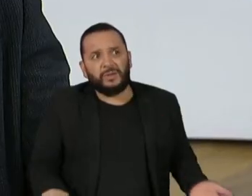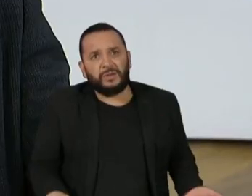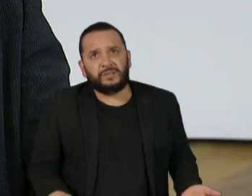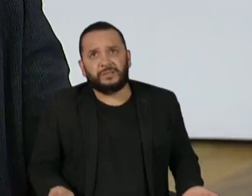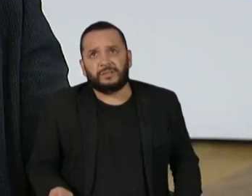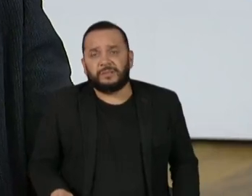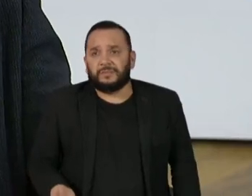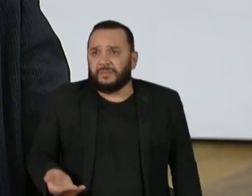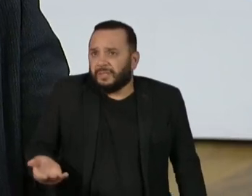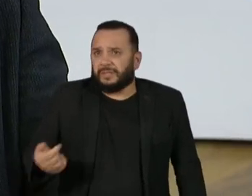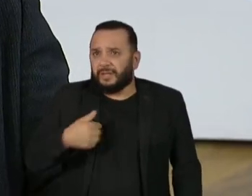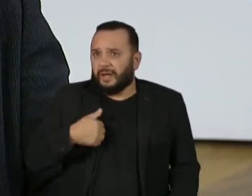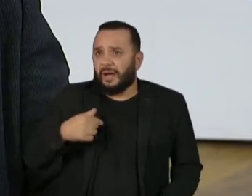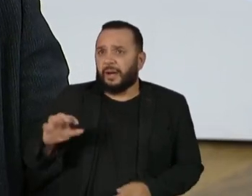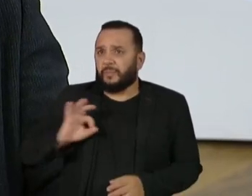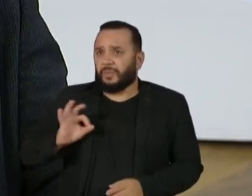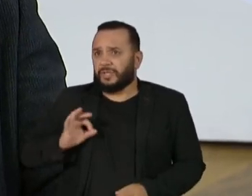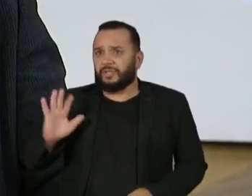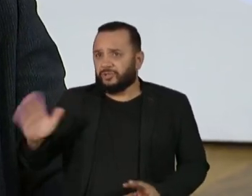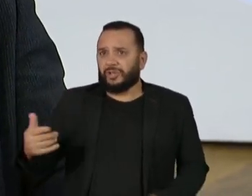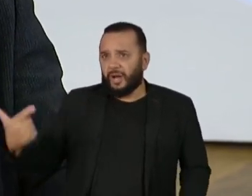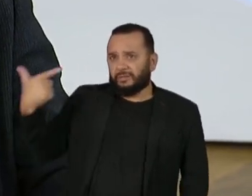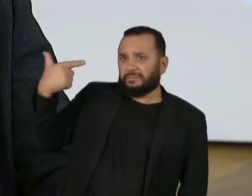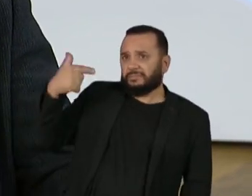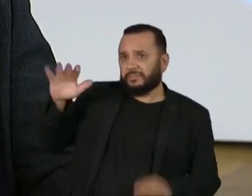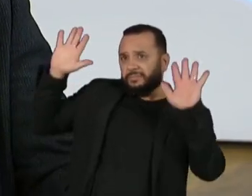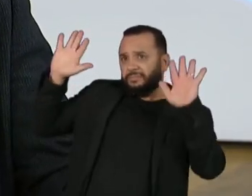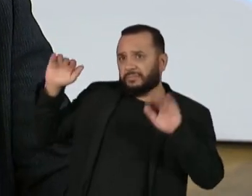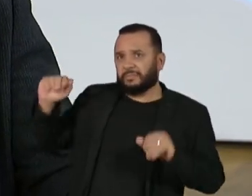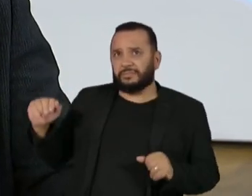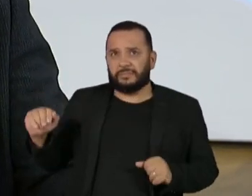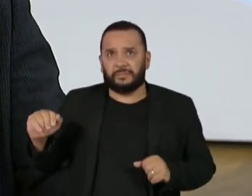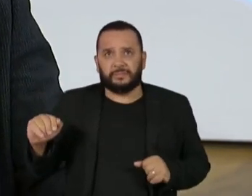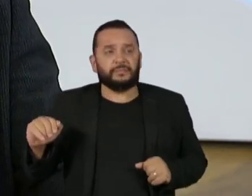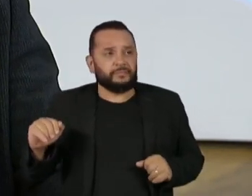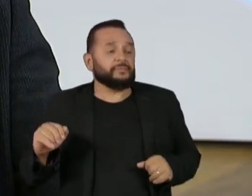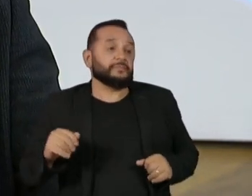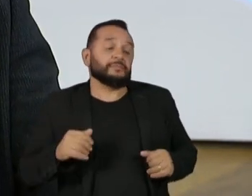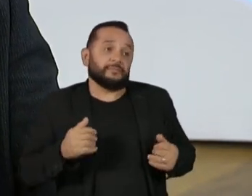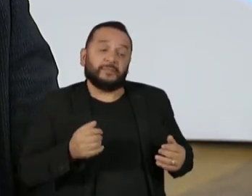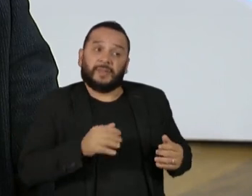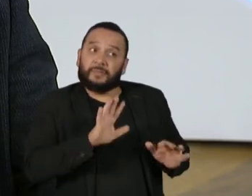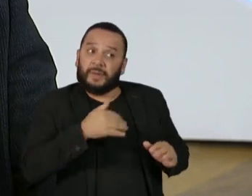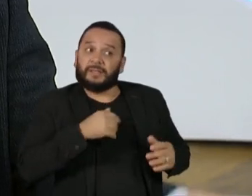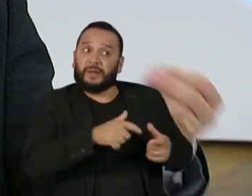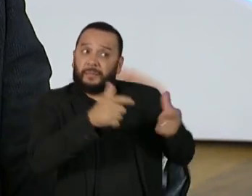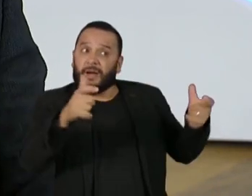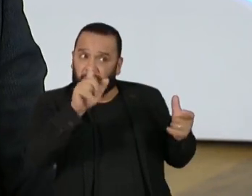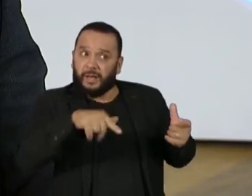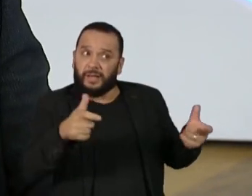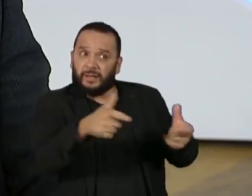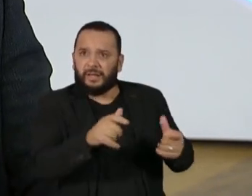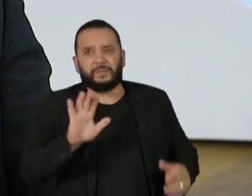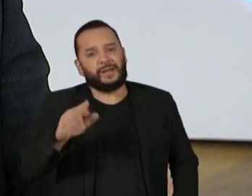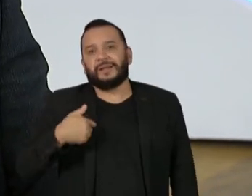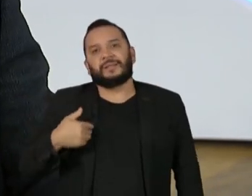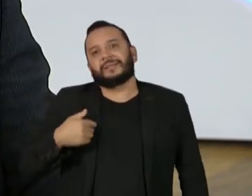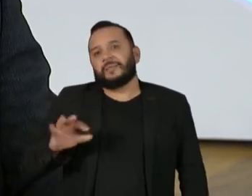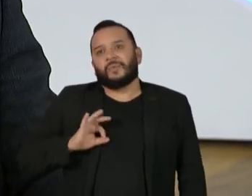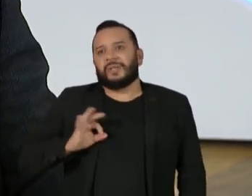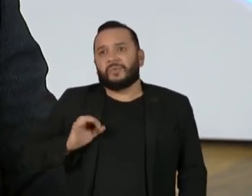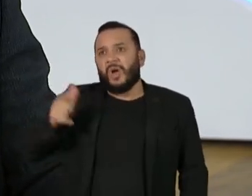mas é eu já fui abordado pela polícia as polícia muito menos que uma pessoa negra mas não é a questão da polícia não aborda porque